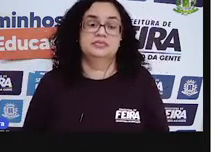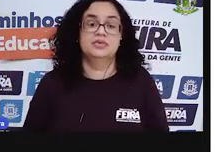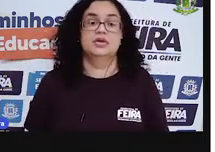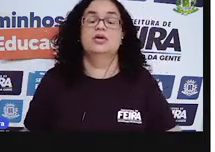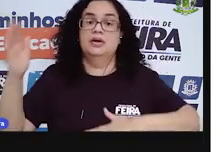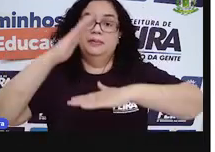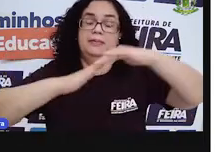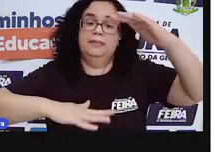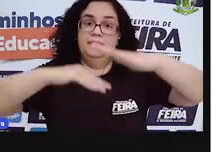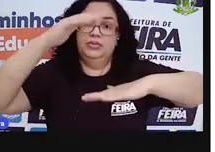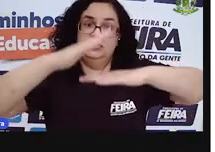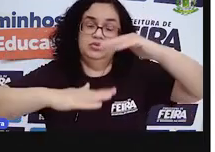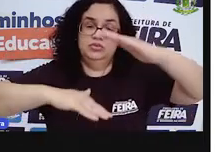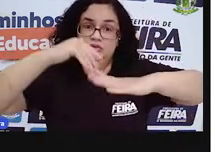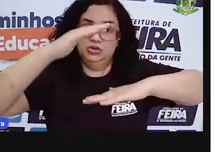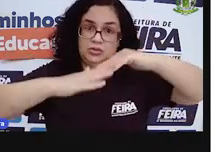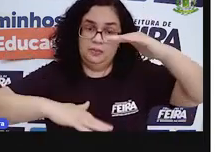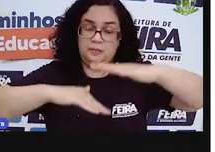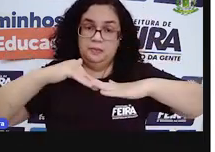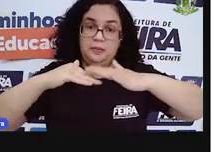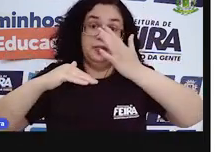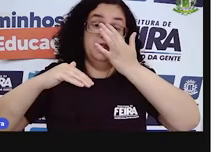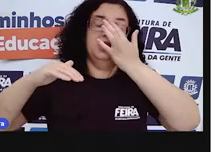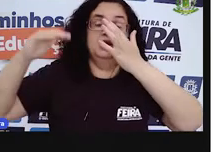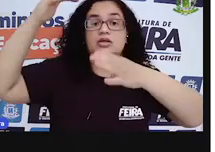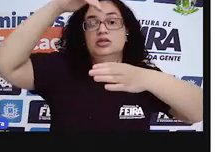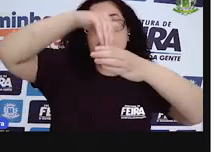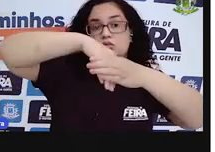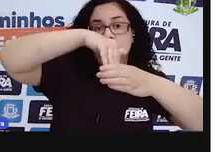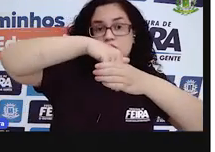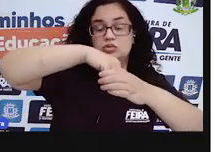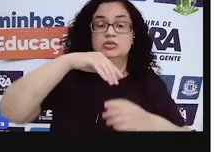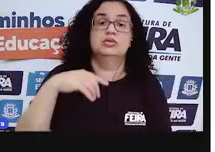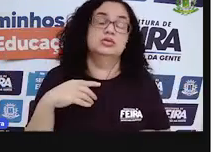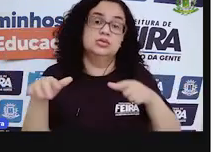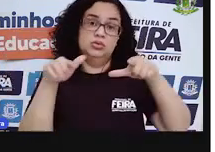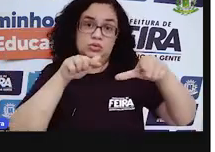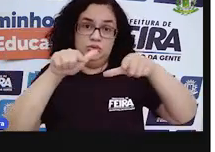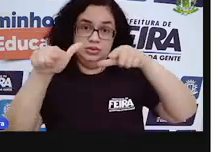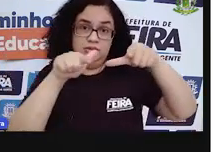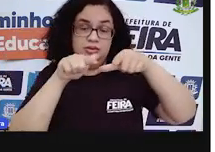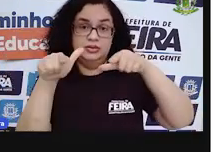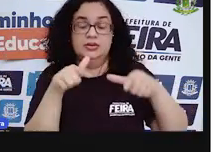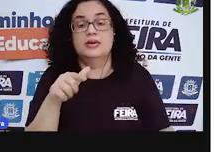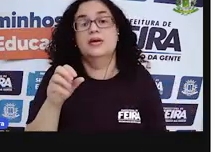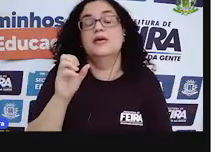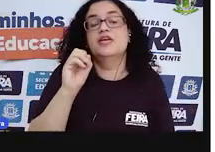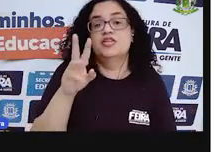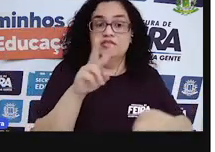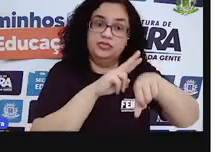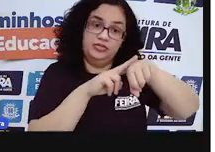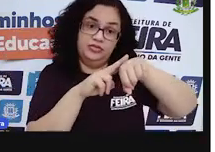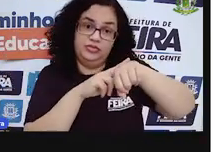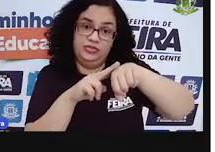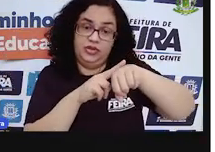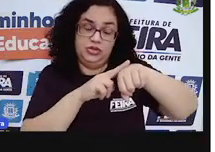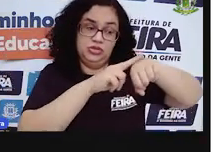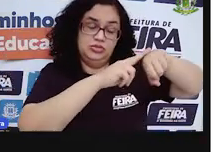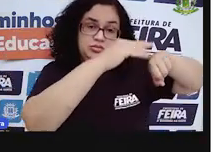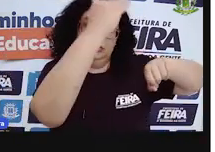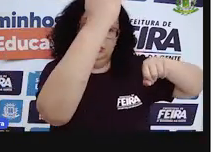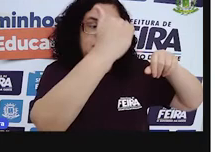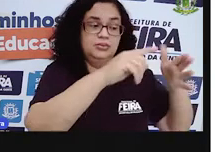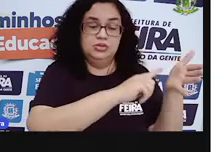por profissões né dentro das oportunidades de emprego a partezinha verde do